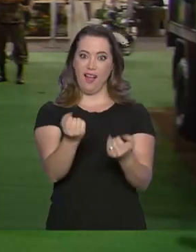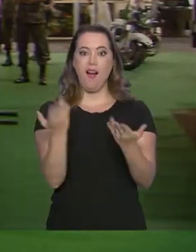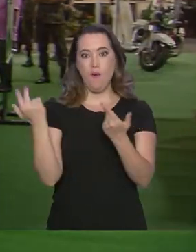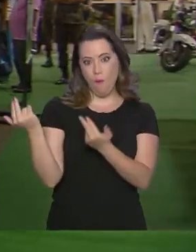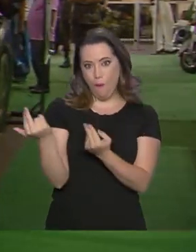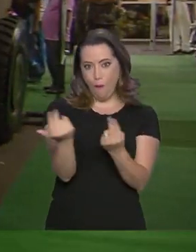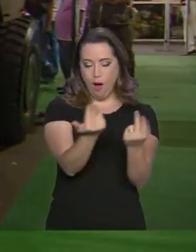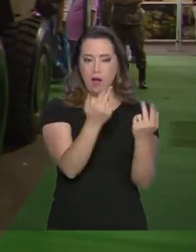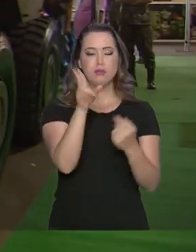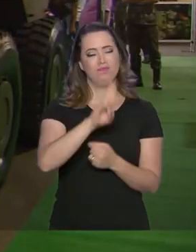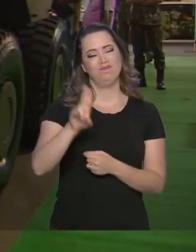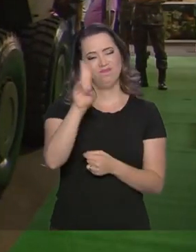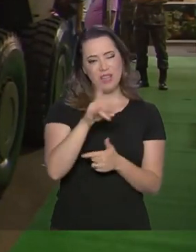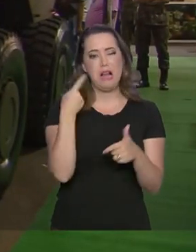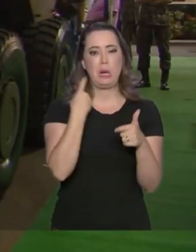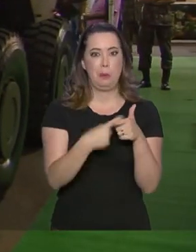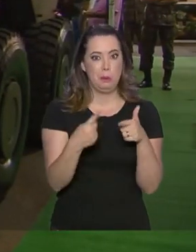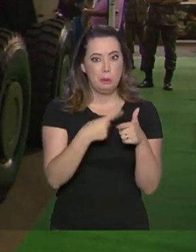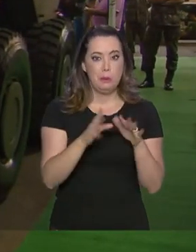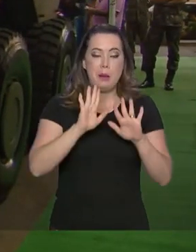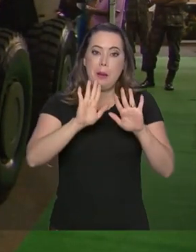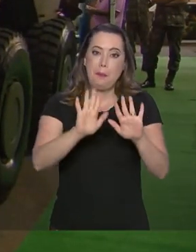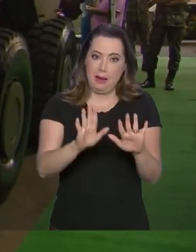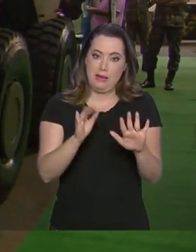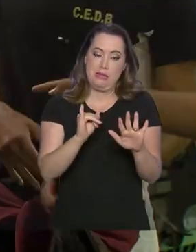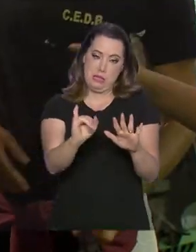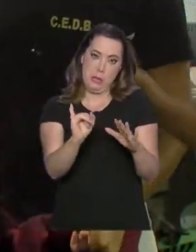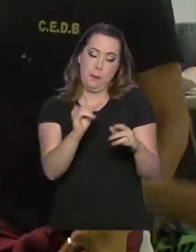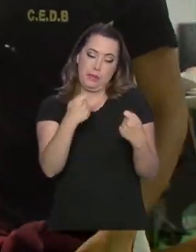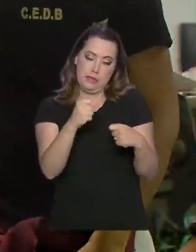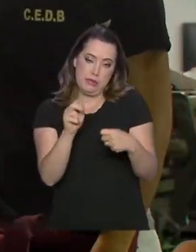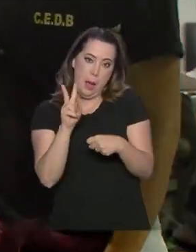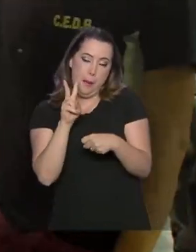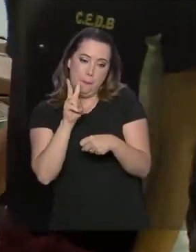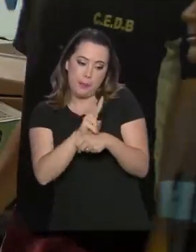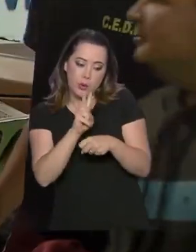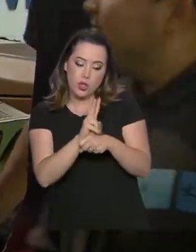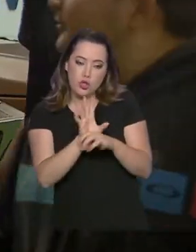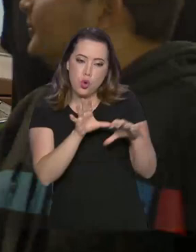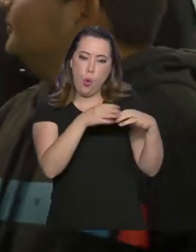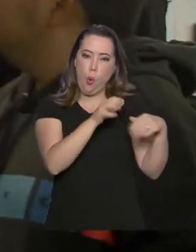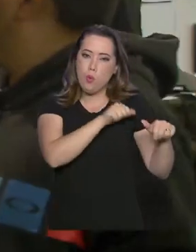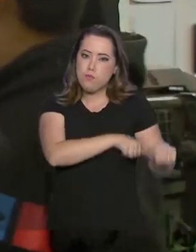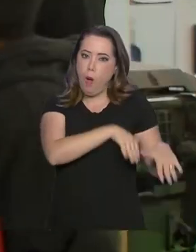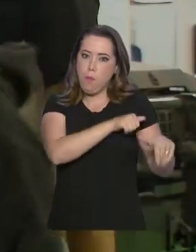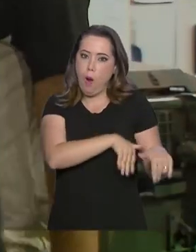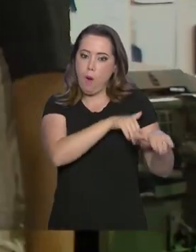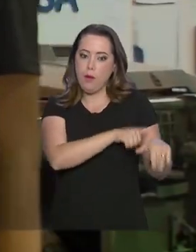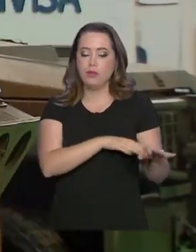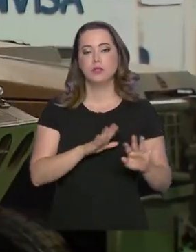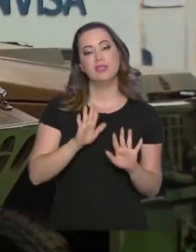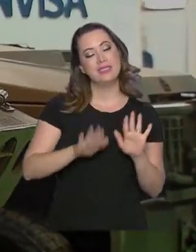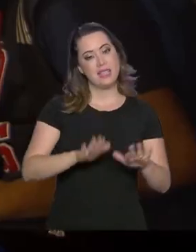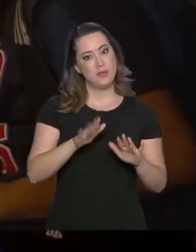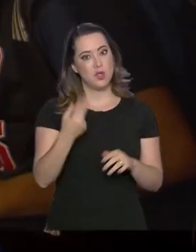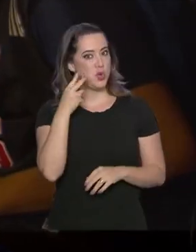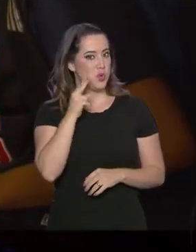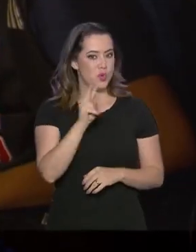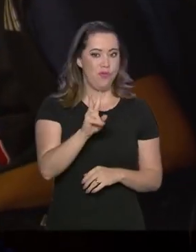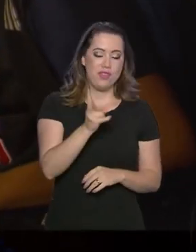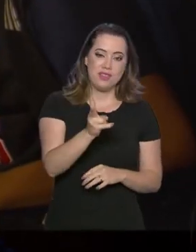em situações extremas para proteção da tropa. Por isso, não é todo dia que a gente vê um andando por aí.